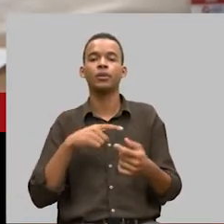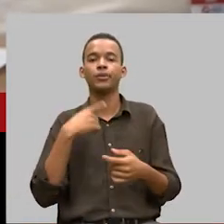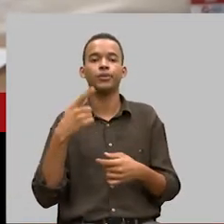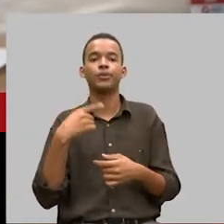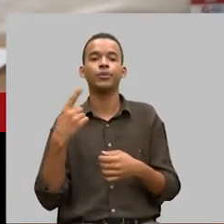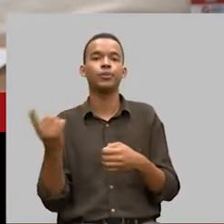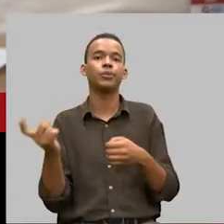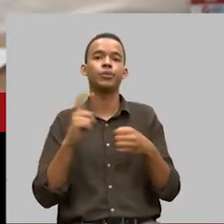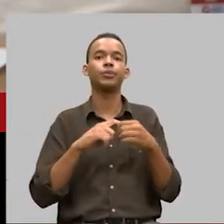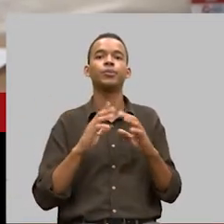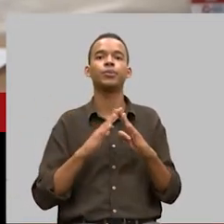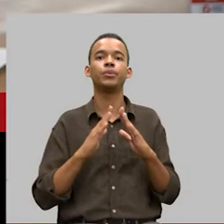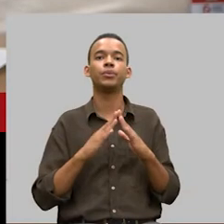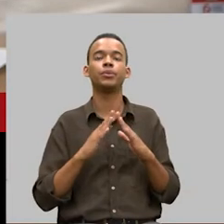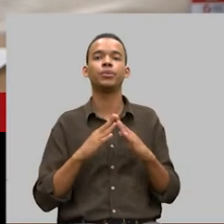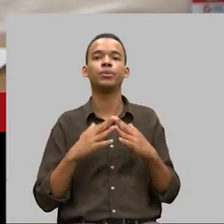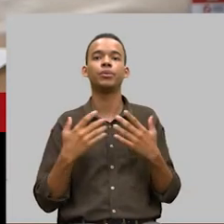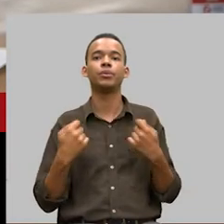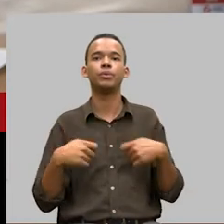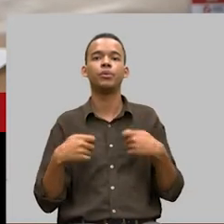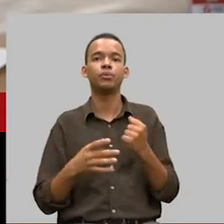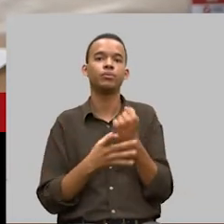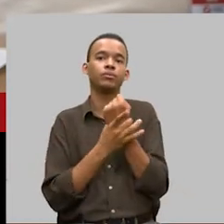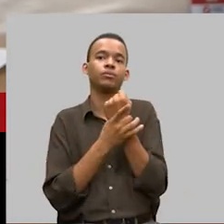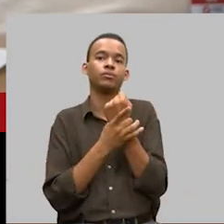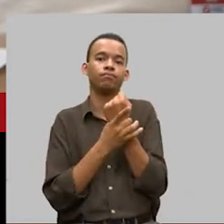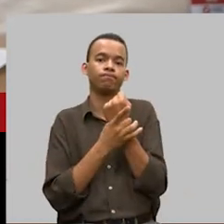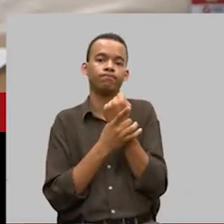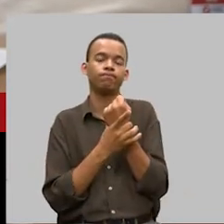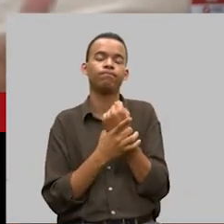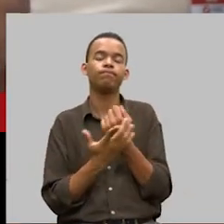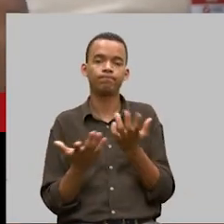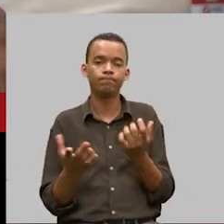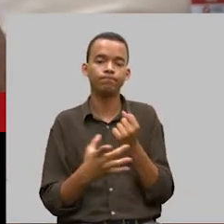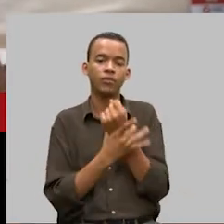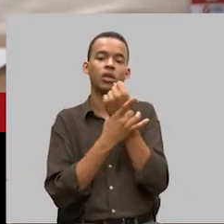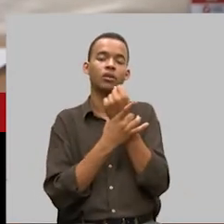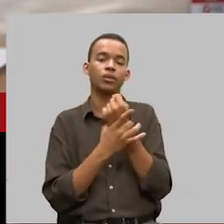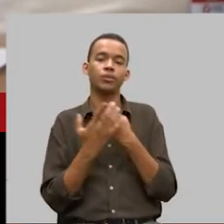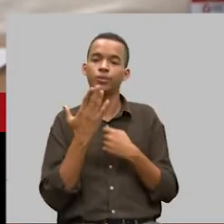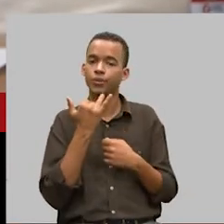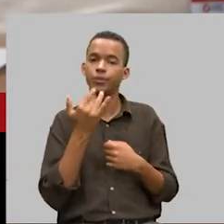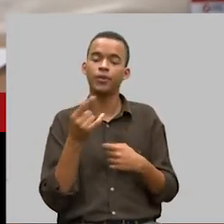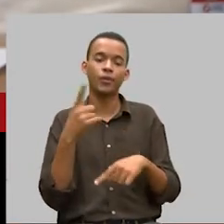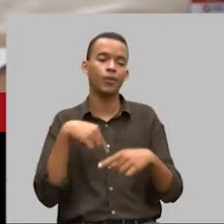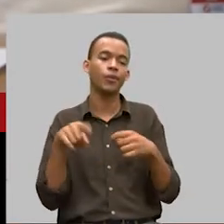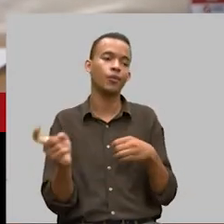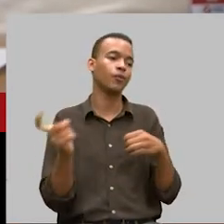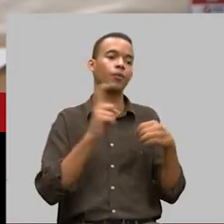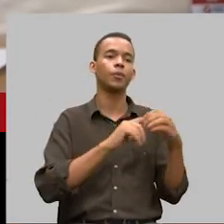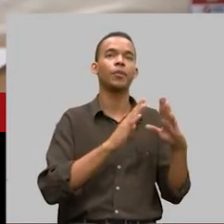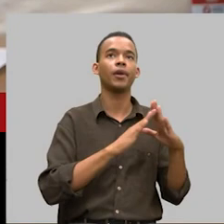para casa sem essa garantia da alimentação a Como já foi dito Alex disse muito bem a lei